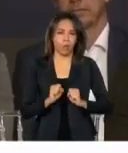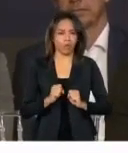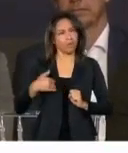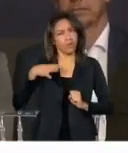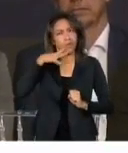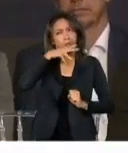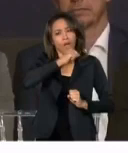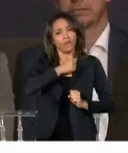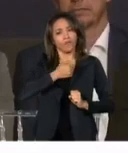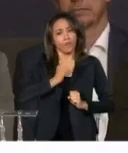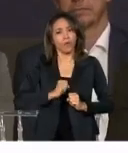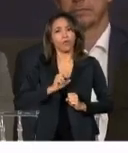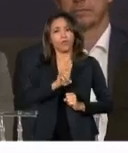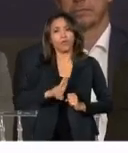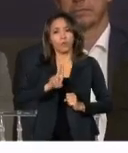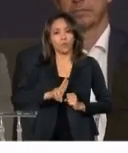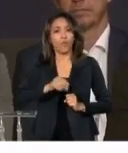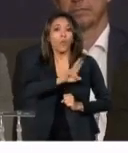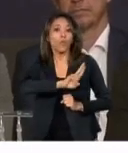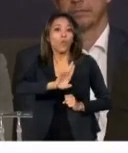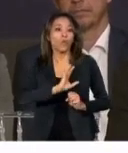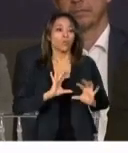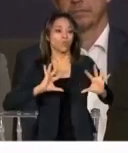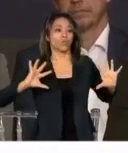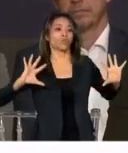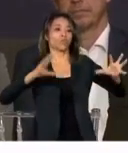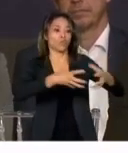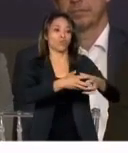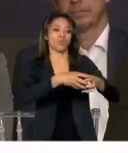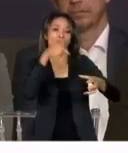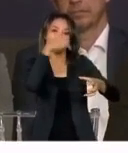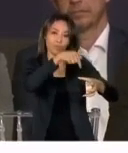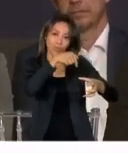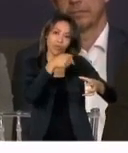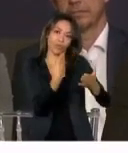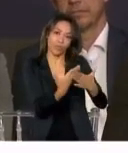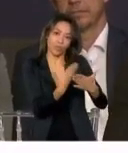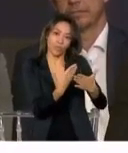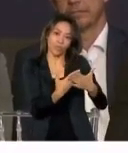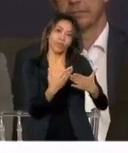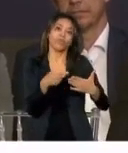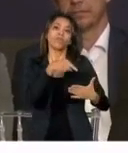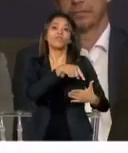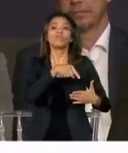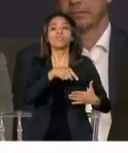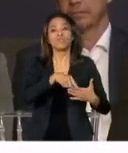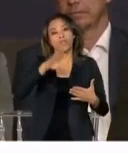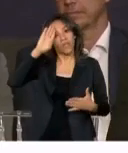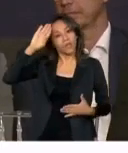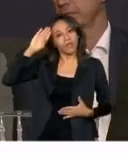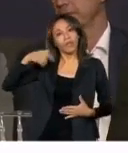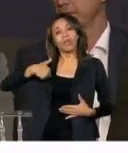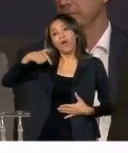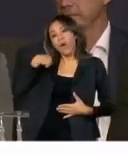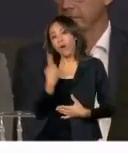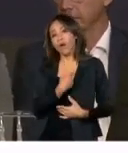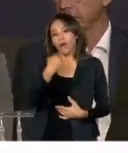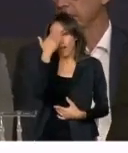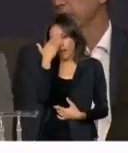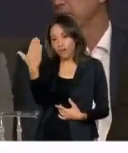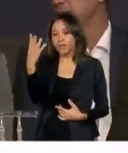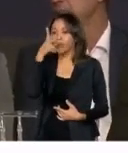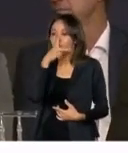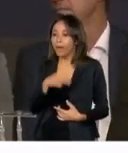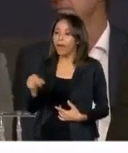acho que posso falar em nome de toda a turma do primeiro curso de graduação do IMPA, que somos gratos aos nossos pais, somos gratos aos